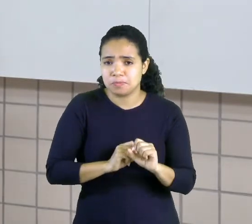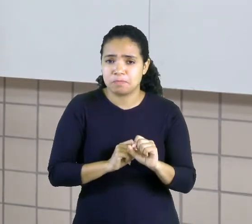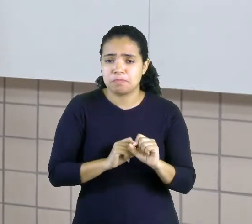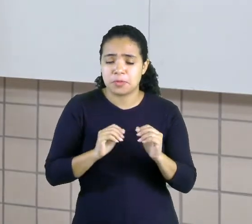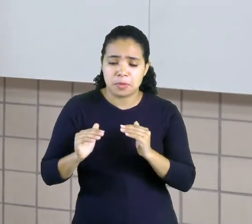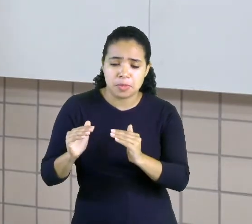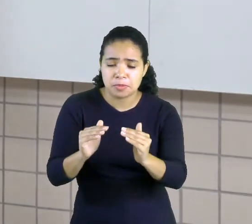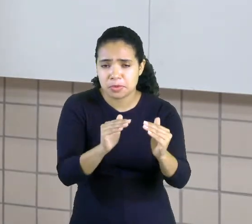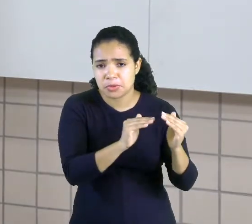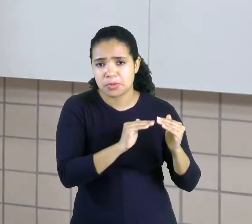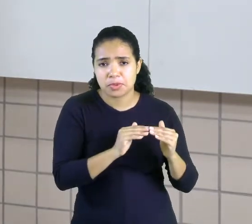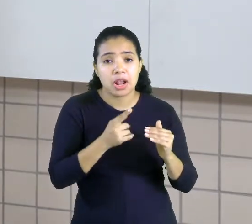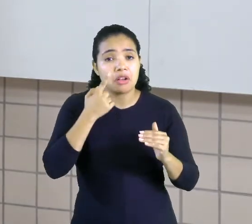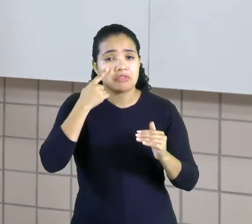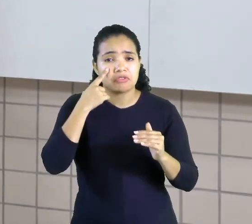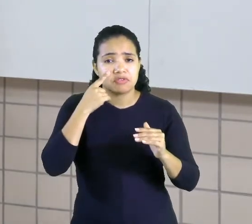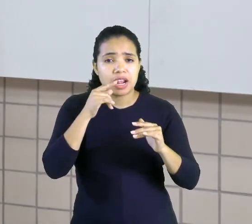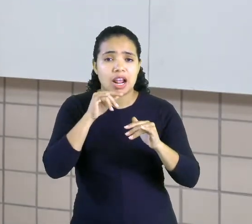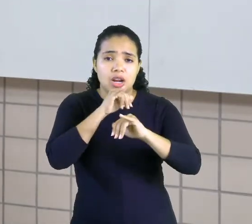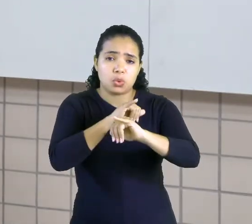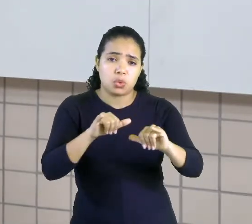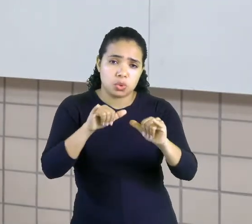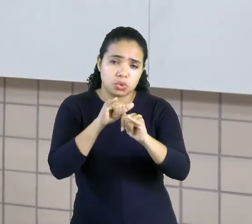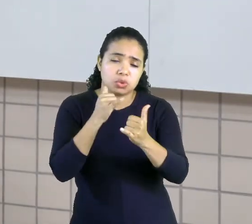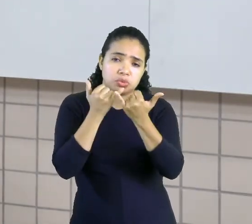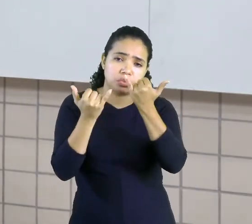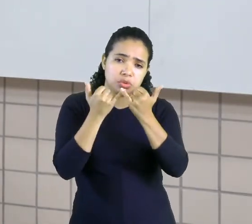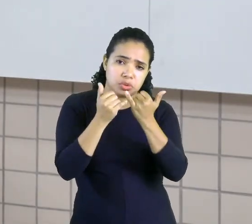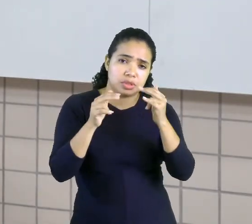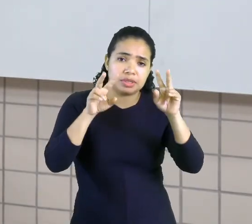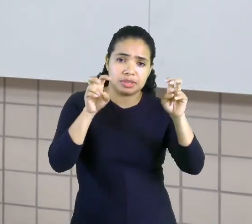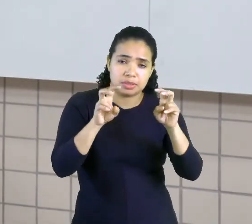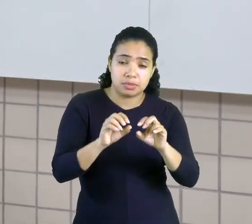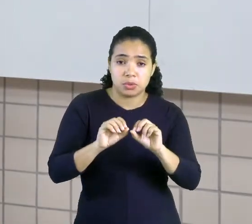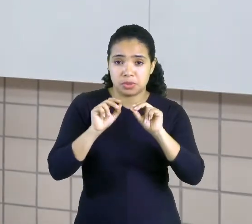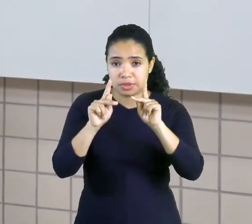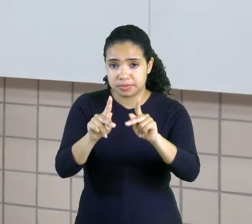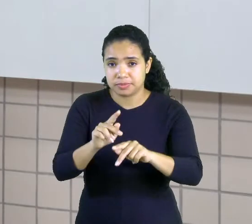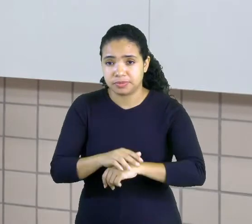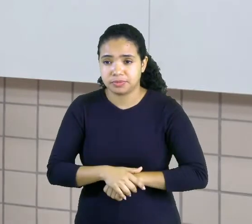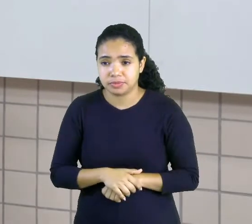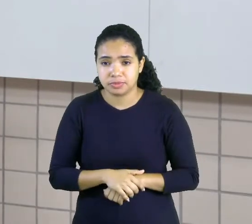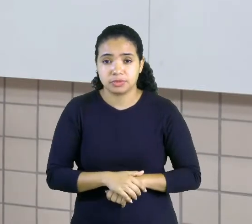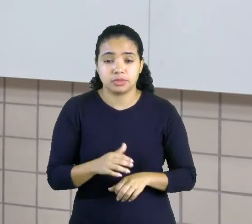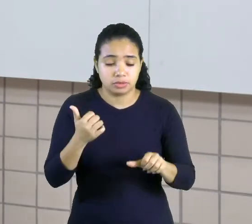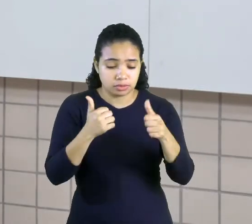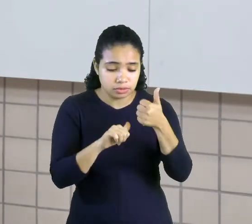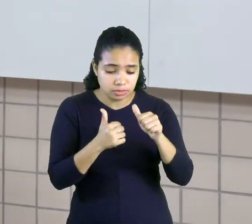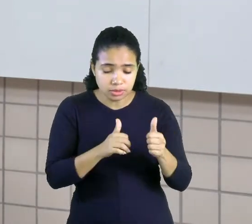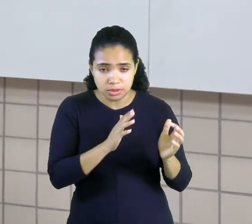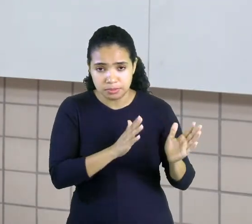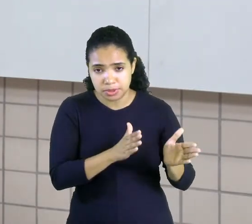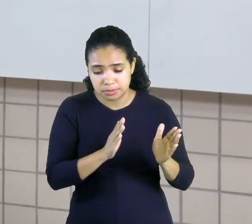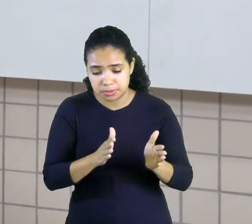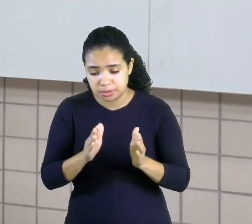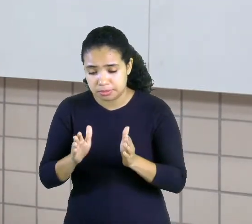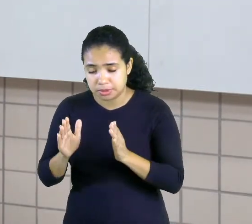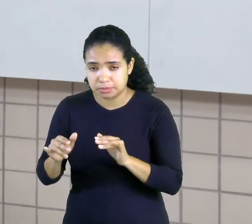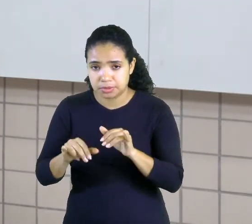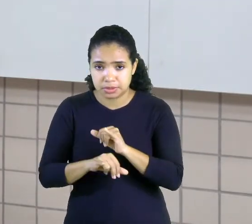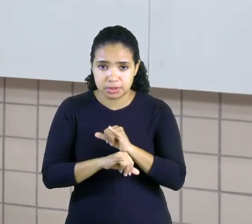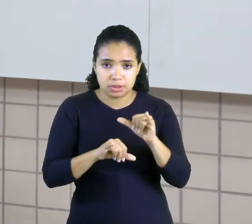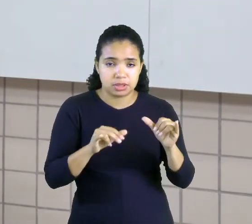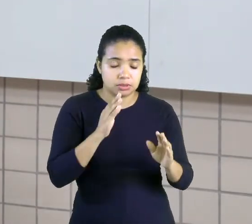outras notícias que abordam temas semelhantes, ok? Vamos analisar por partes a notícia